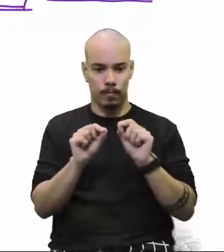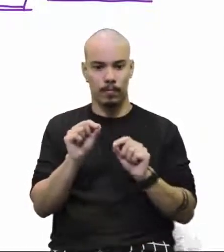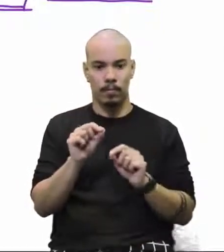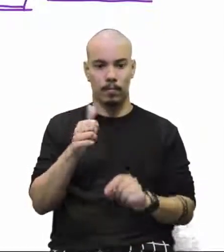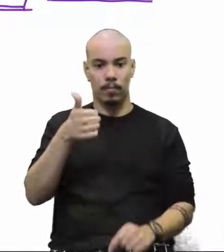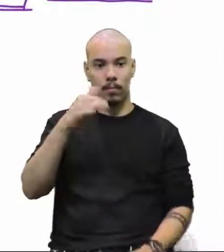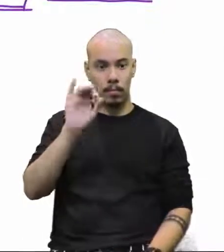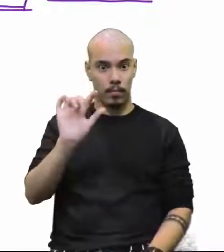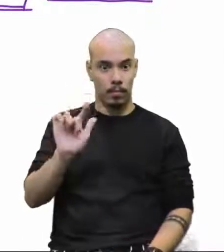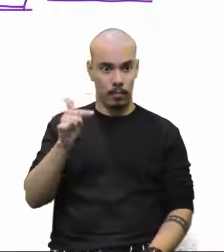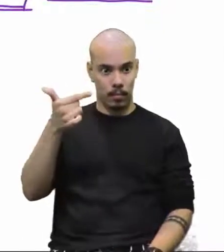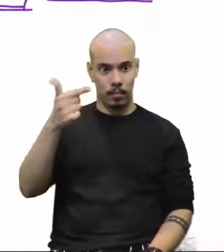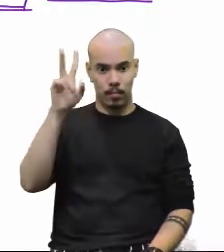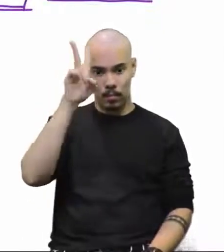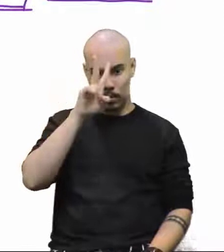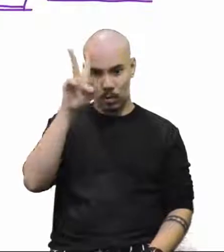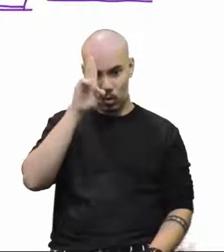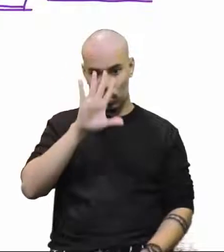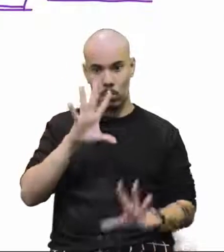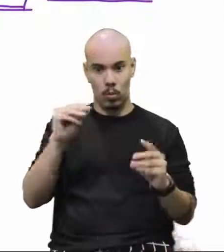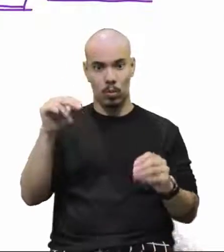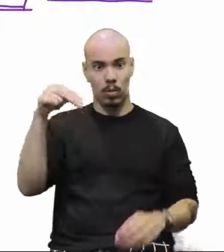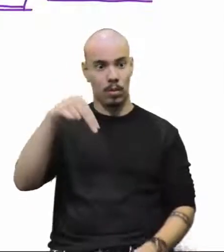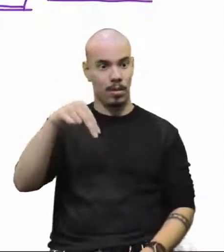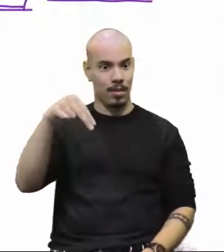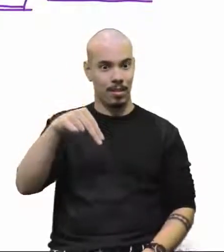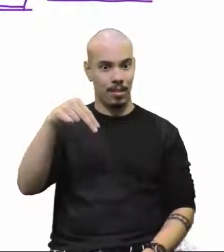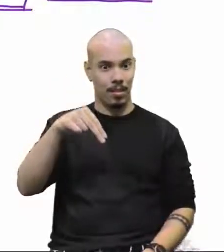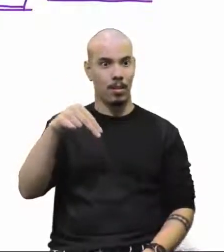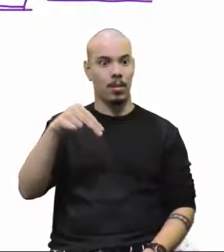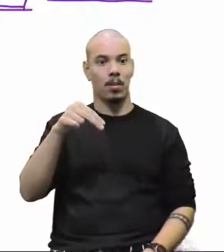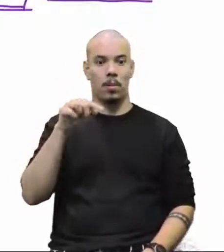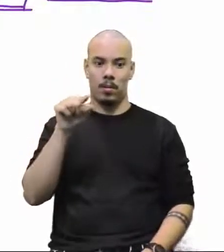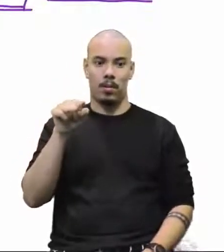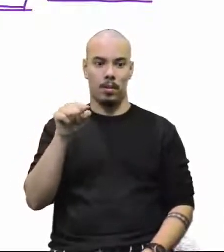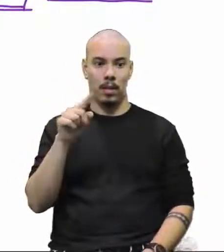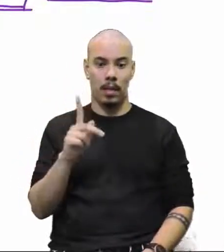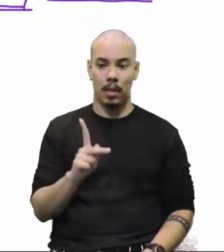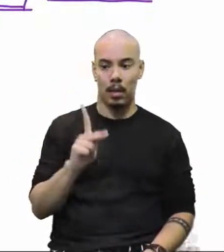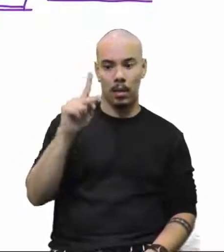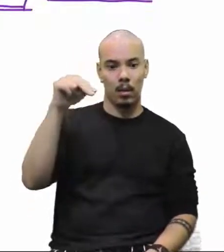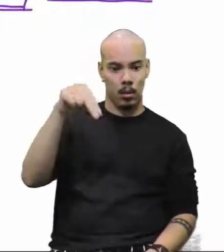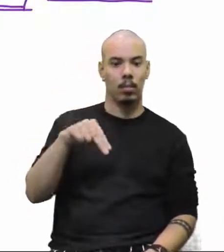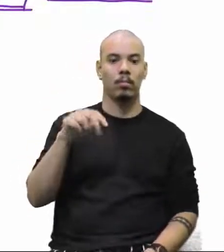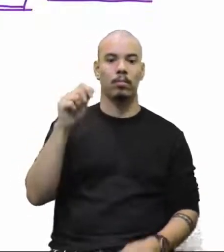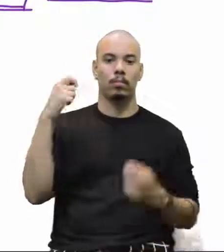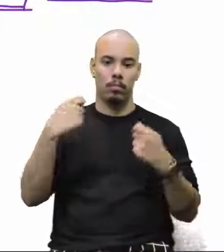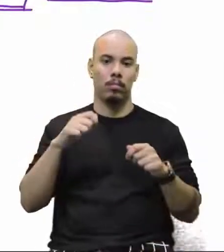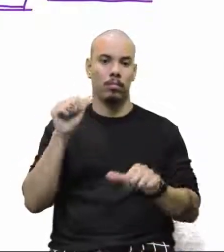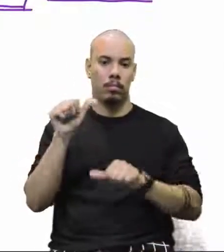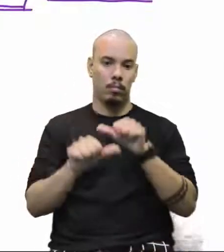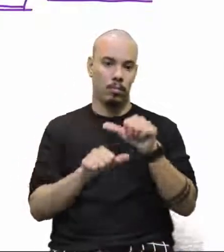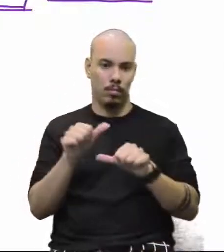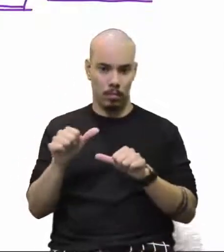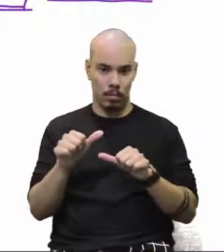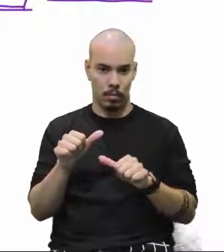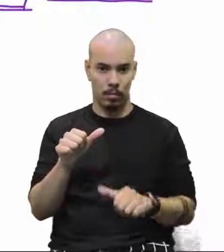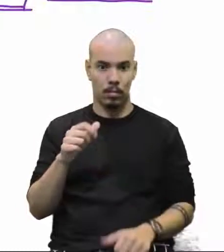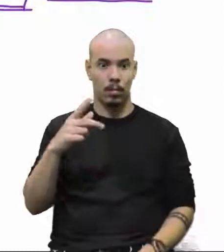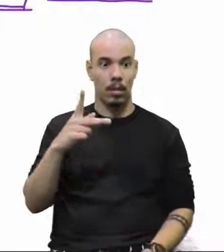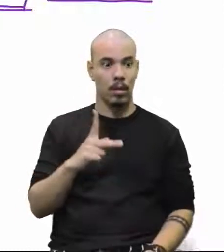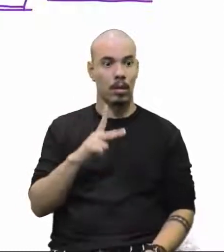quadrado. Lembrando que lá tudo é quilonewton. Quilonewton é 10 a terceira. Esse que é o problema. Tem que transformar. Então, vamos lá. Quilo é igual